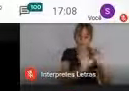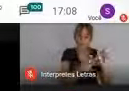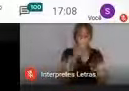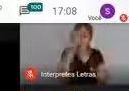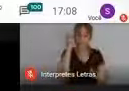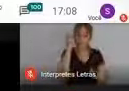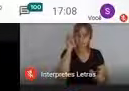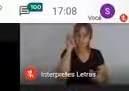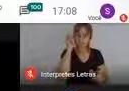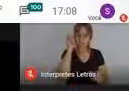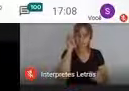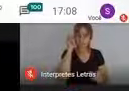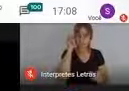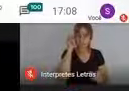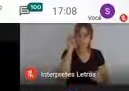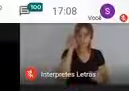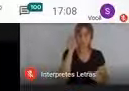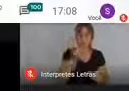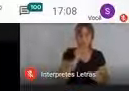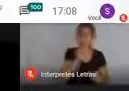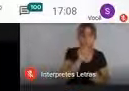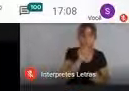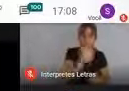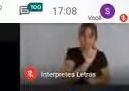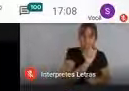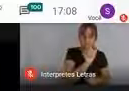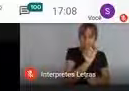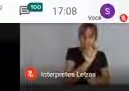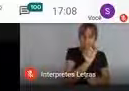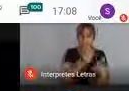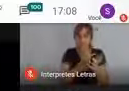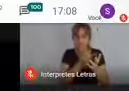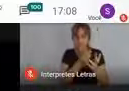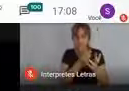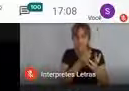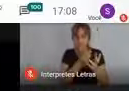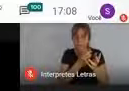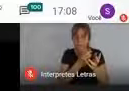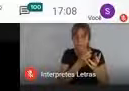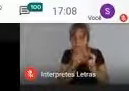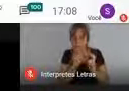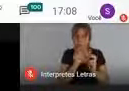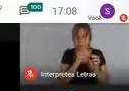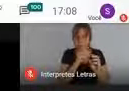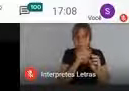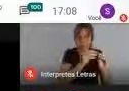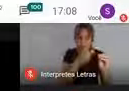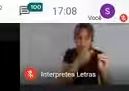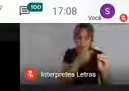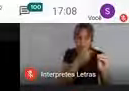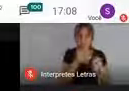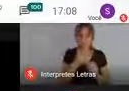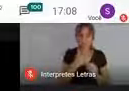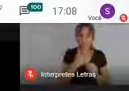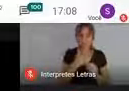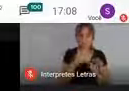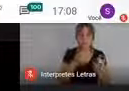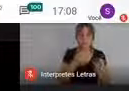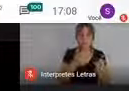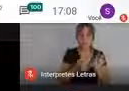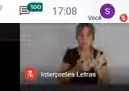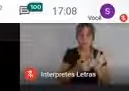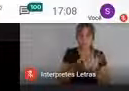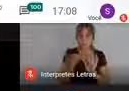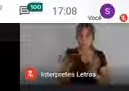Paraense, para saber se essas palavras estão presentes no falar dessas comunidades. Eu vou apresentar aqui a